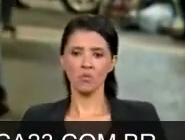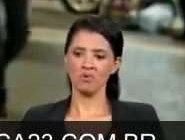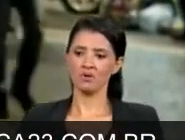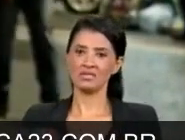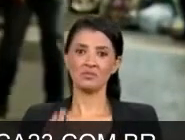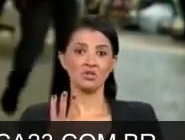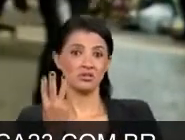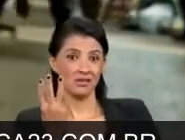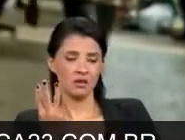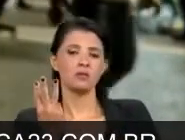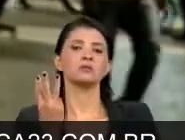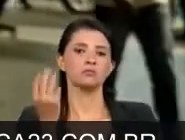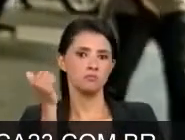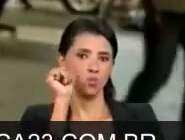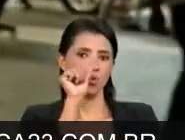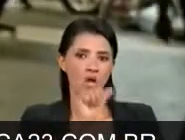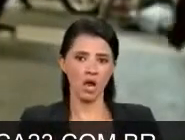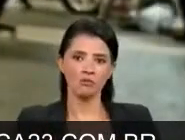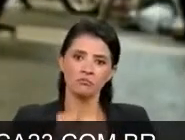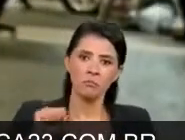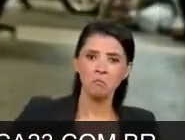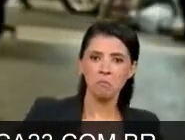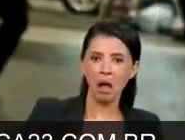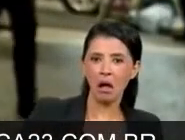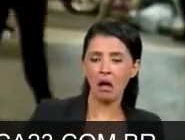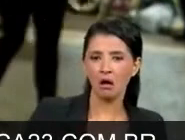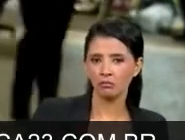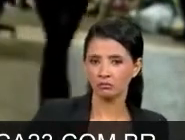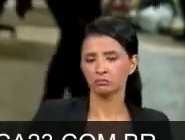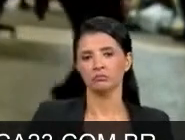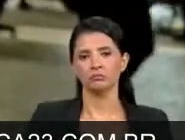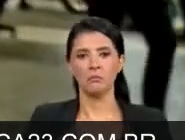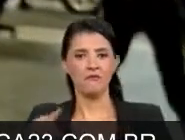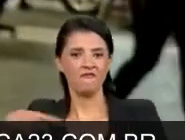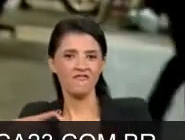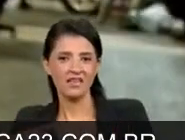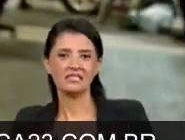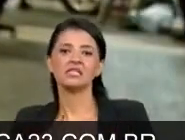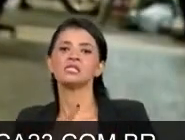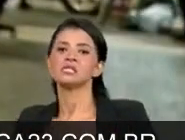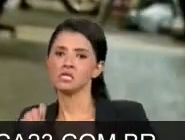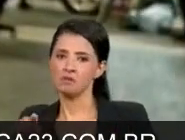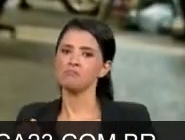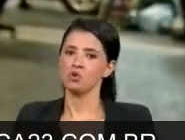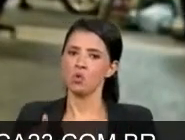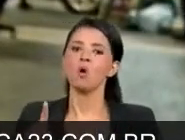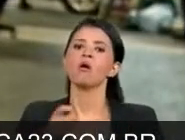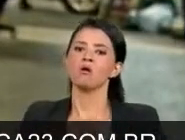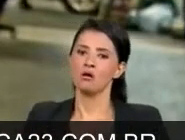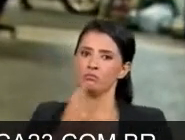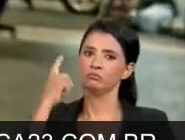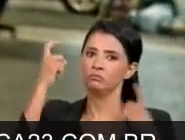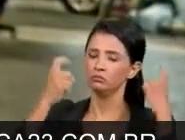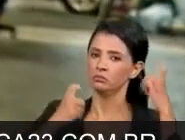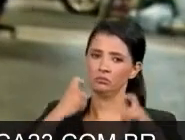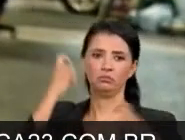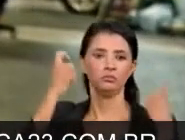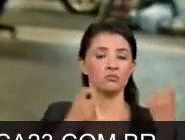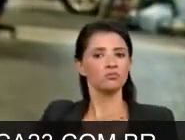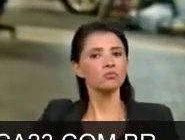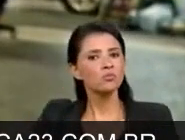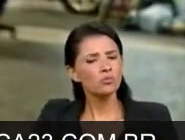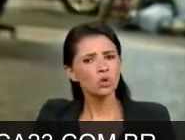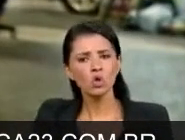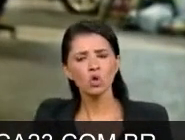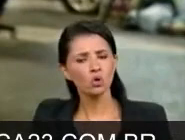3 mulheres assassinadas por 100 mil é um número extremamente preocupante. E é um aumento muito